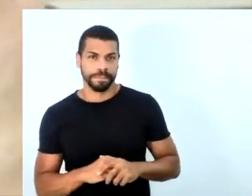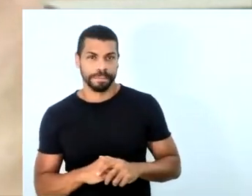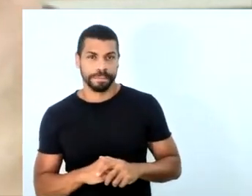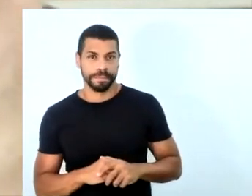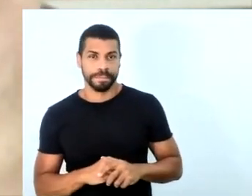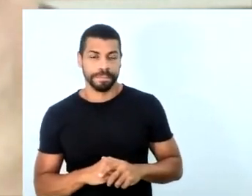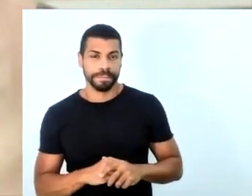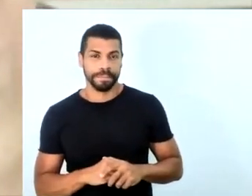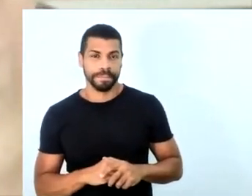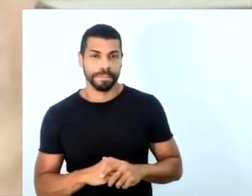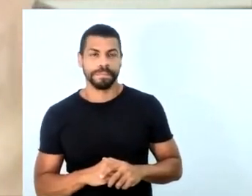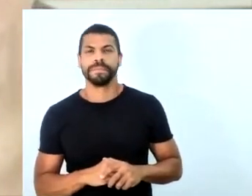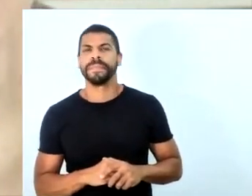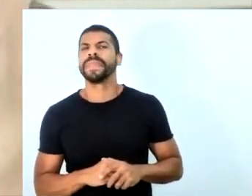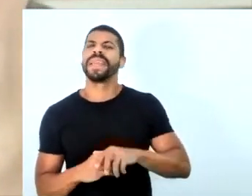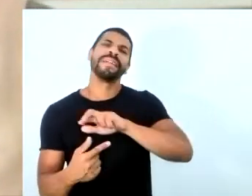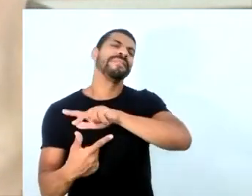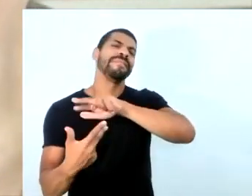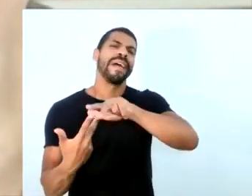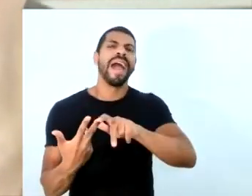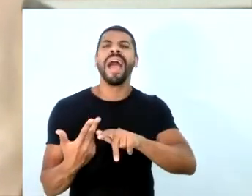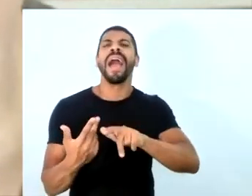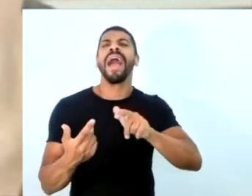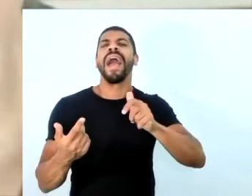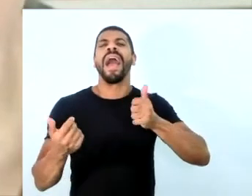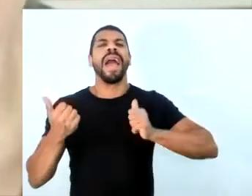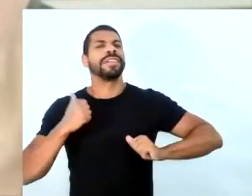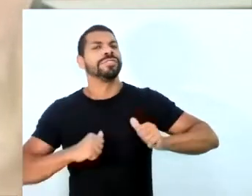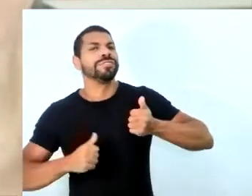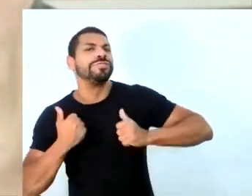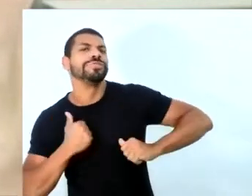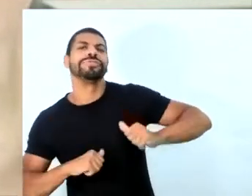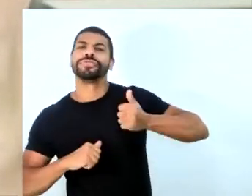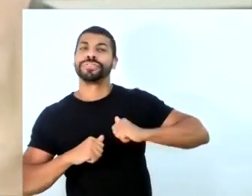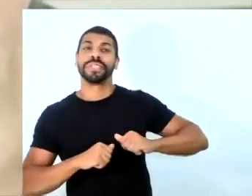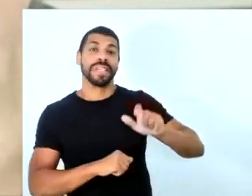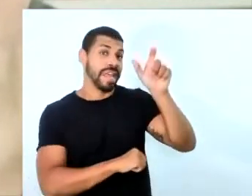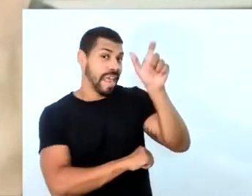a Karen Ackerman, a Karen Halley, a Cristina Amaral,